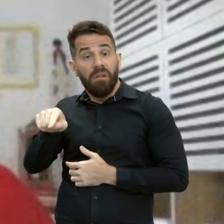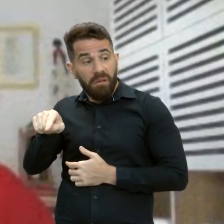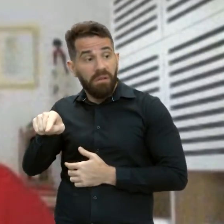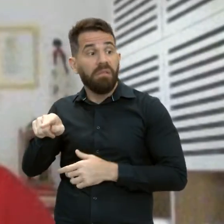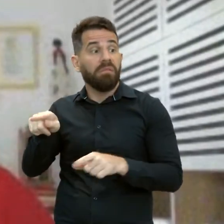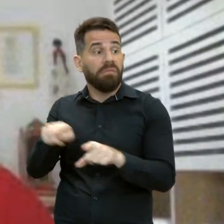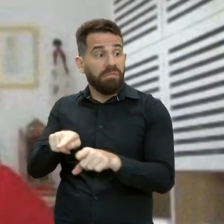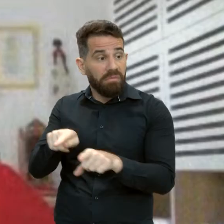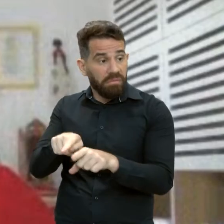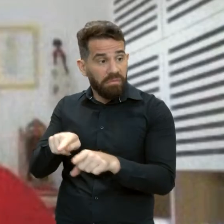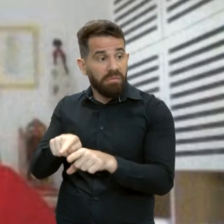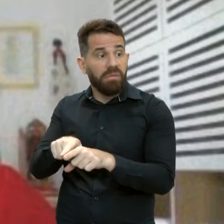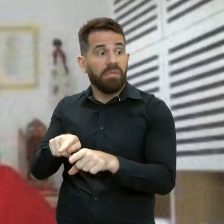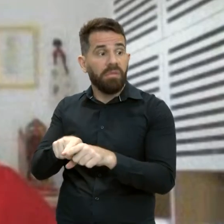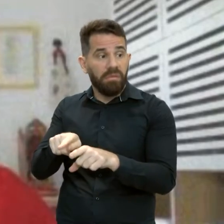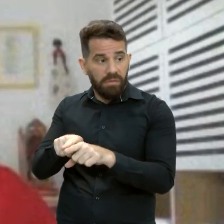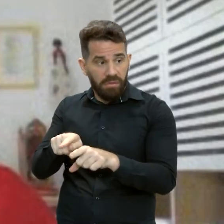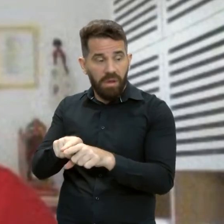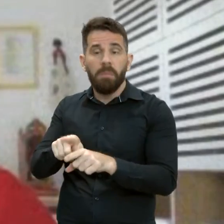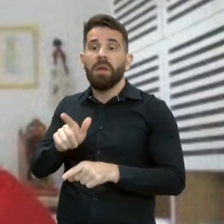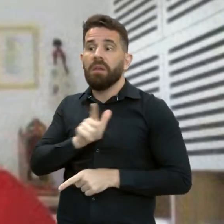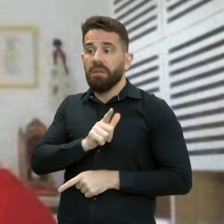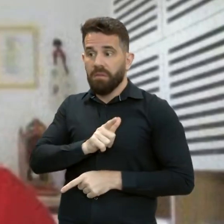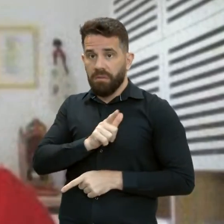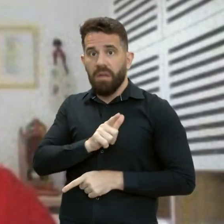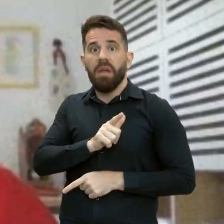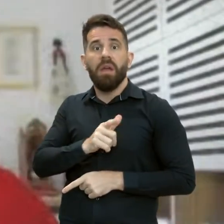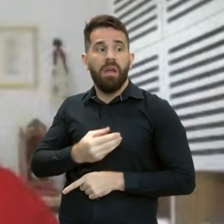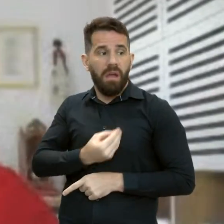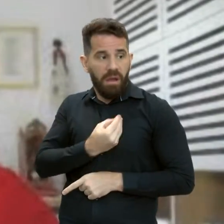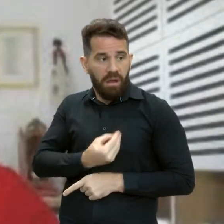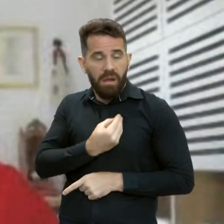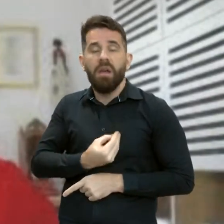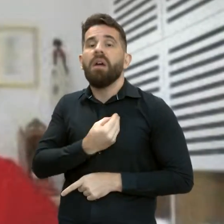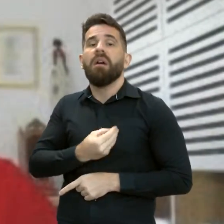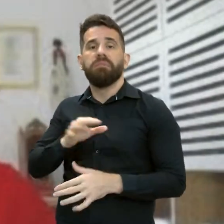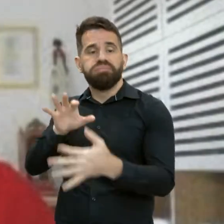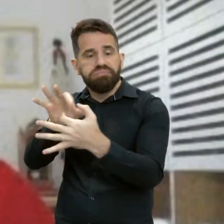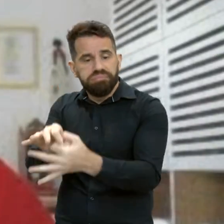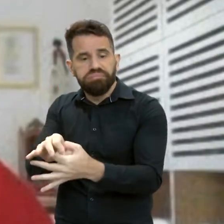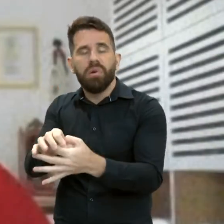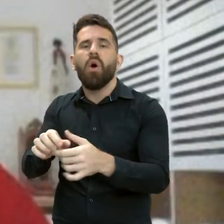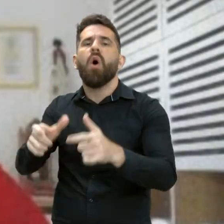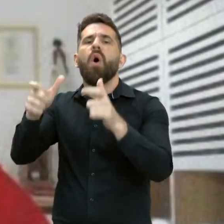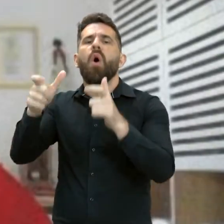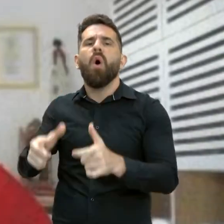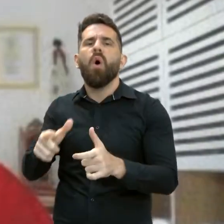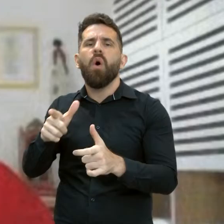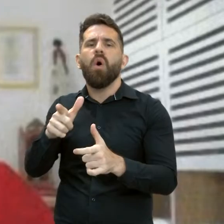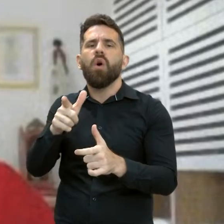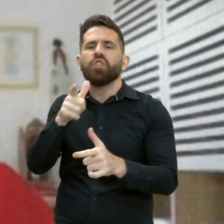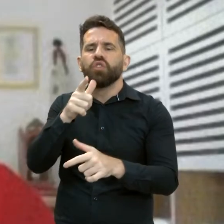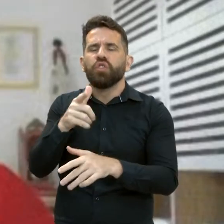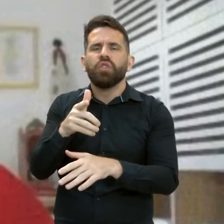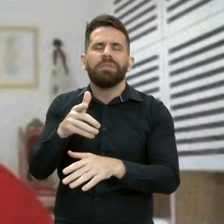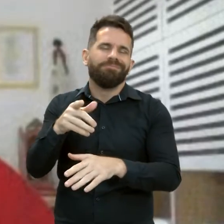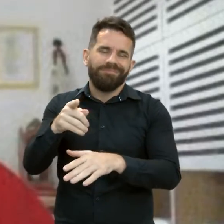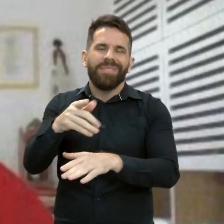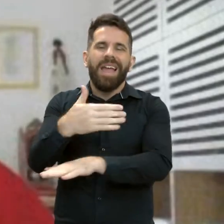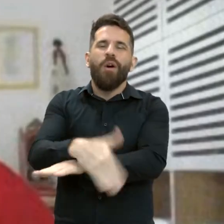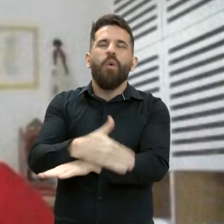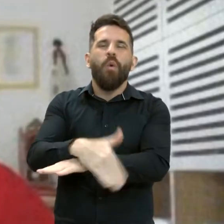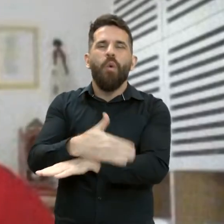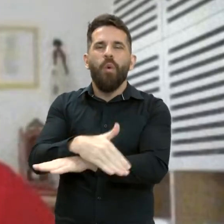esse lugar excluído que é o beco, onde fica o lixo da cidade, onde fica